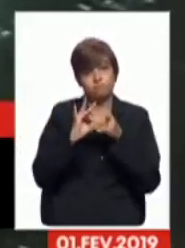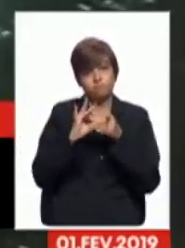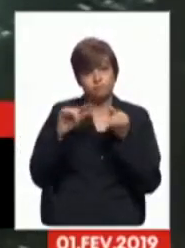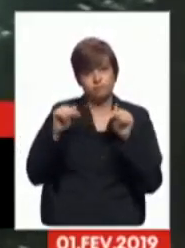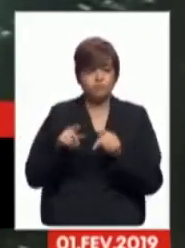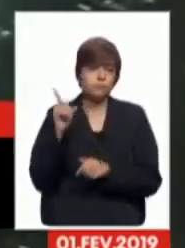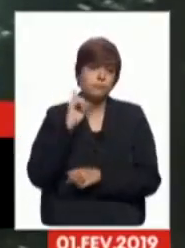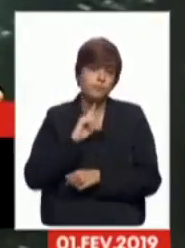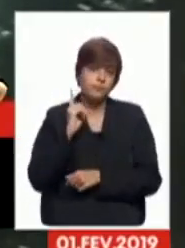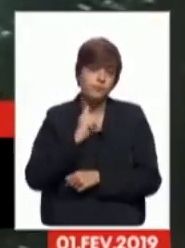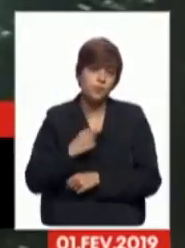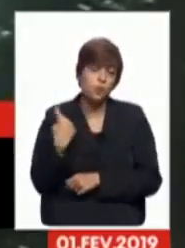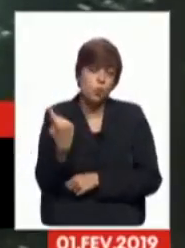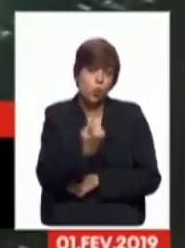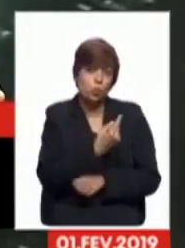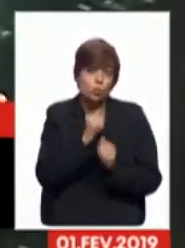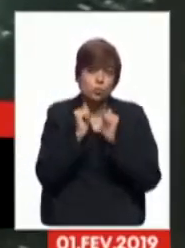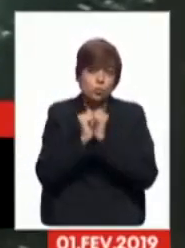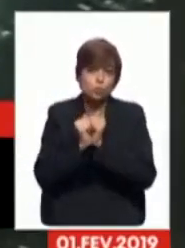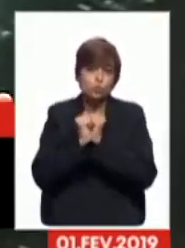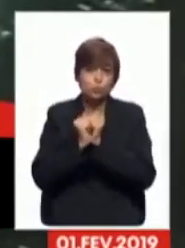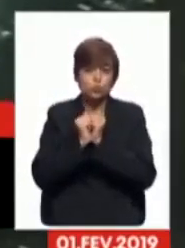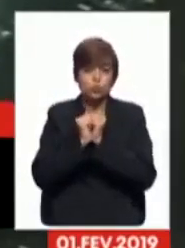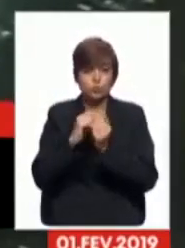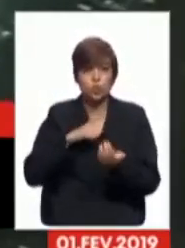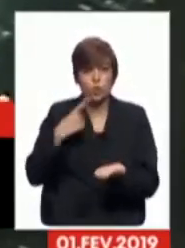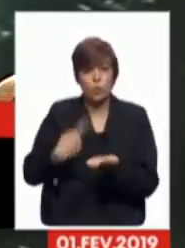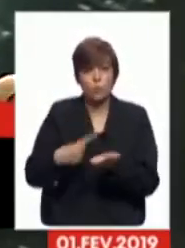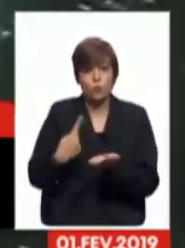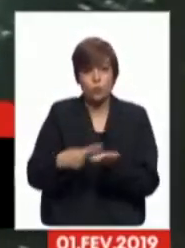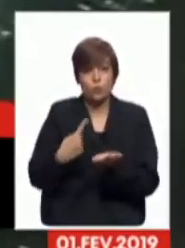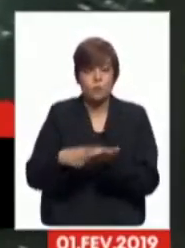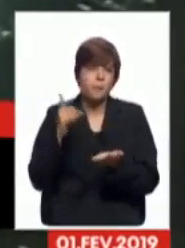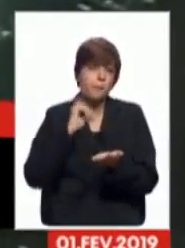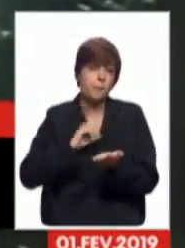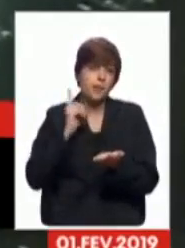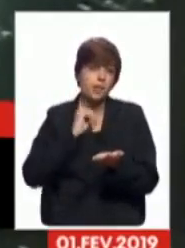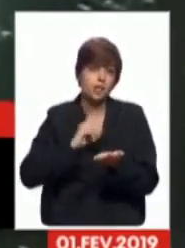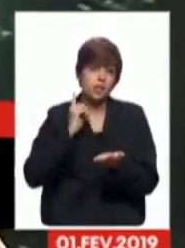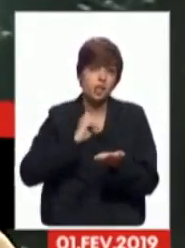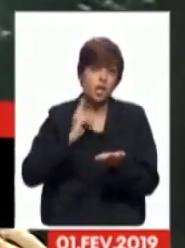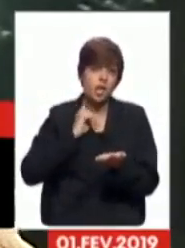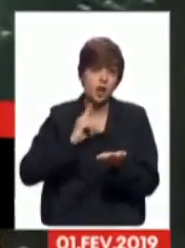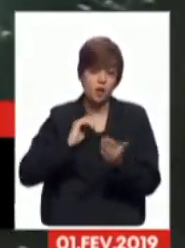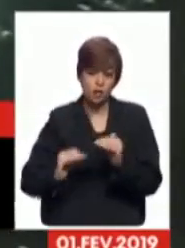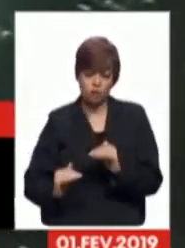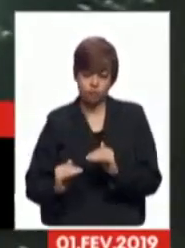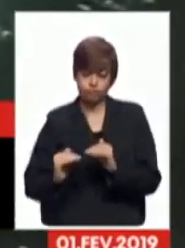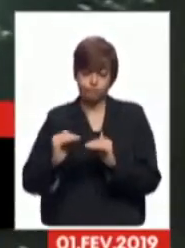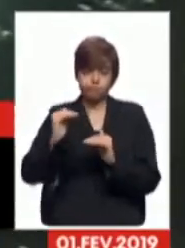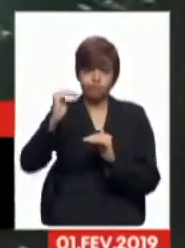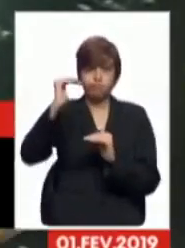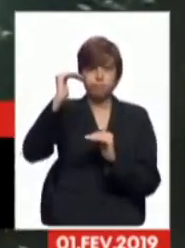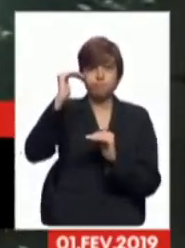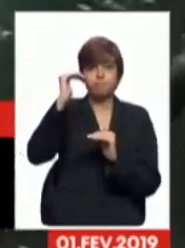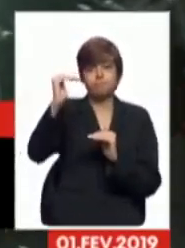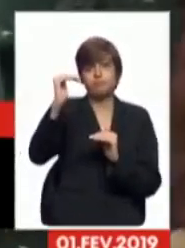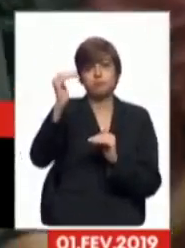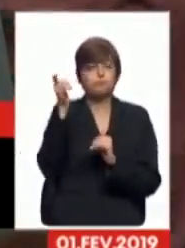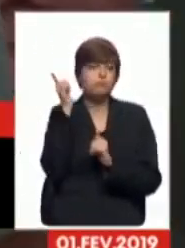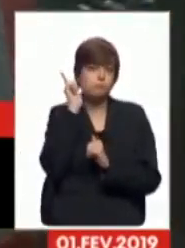possamos juntos cumprir a missão de tirar nosso Estado do vermelho e fazer com que ele se